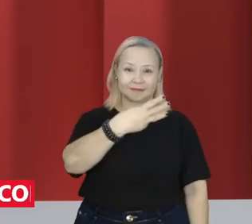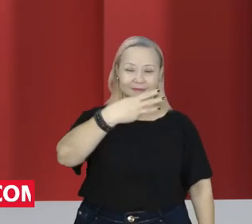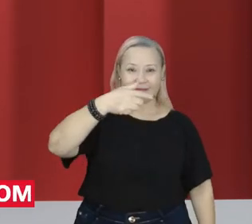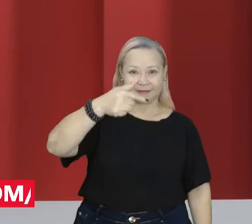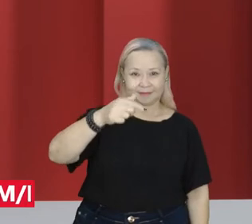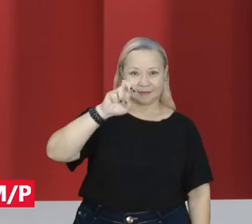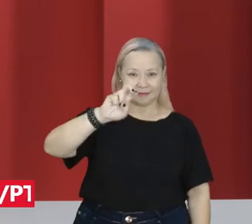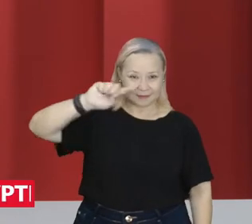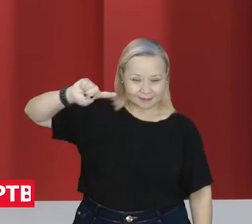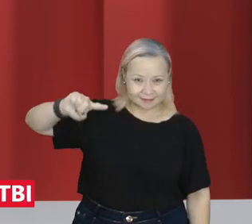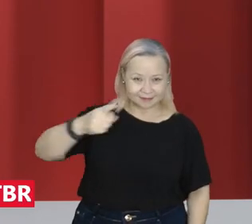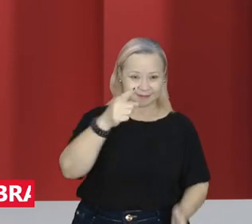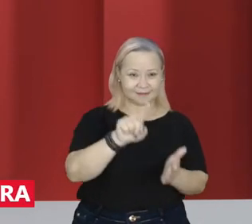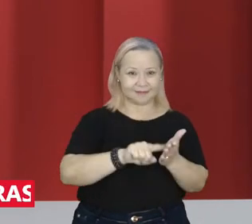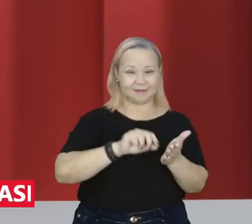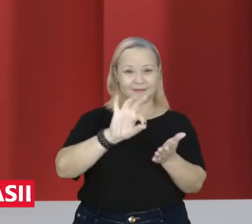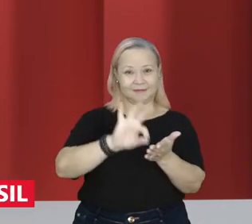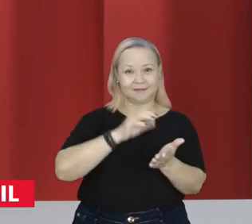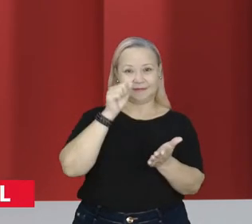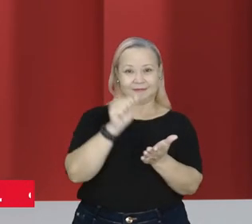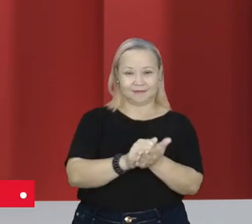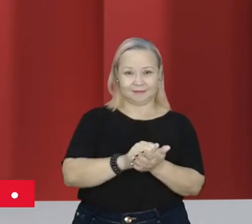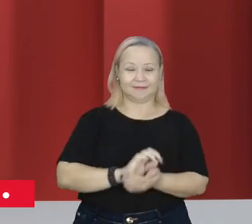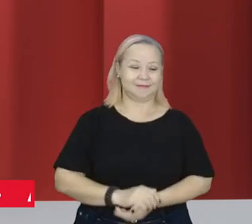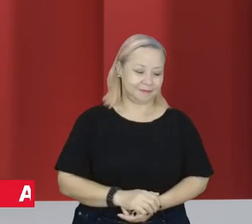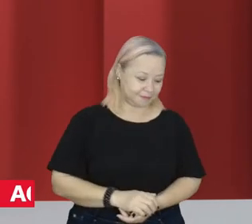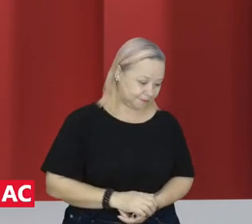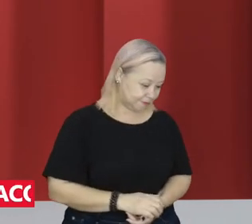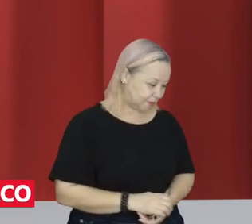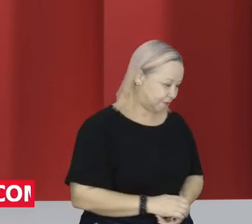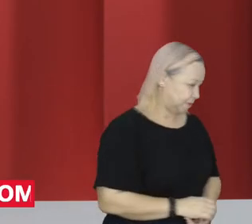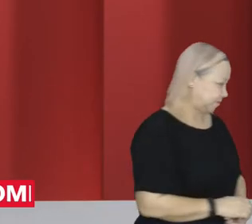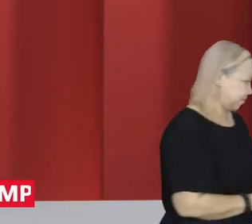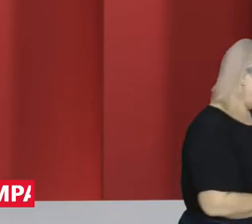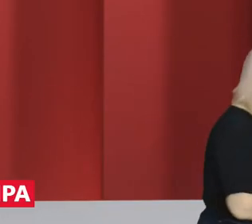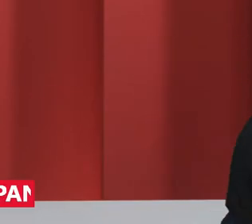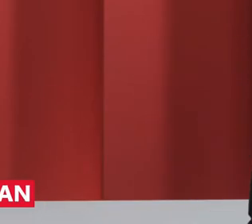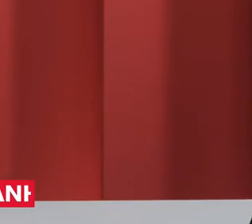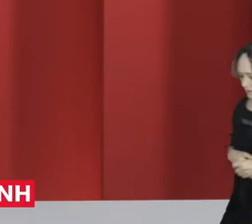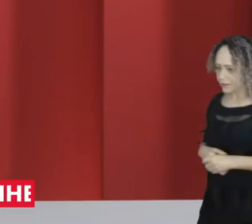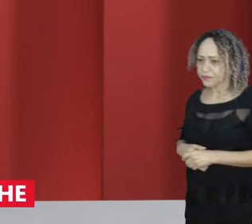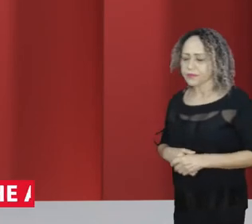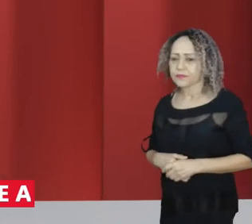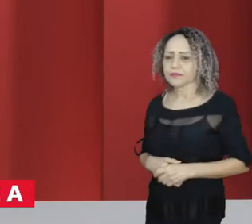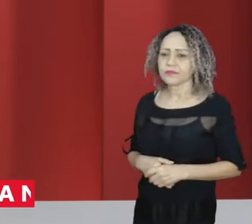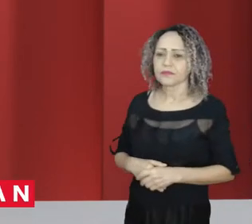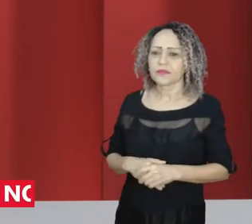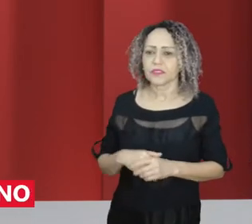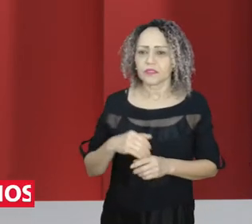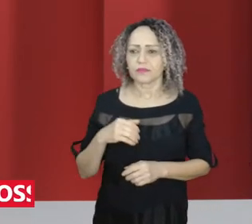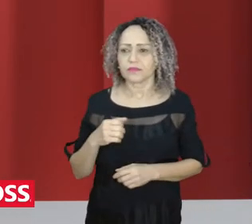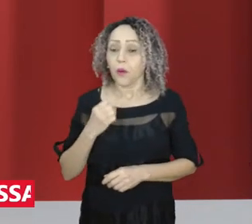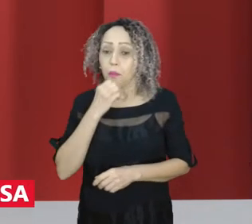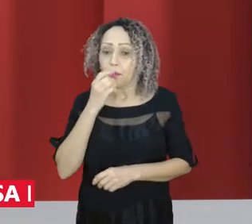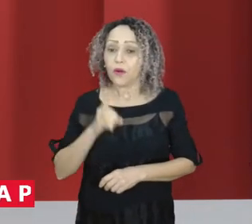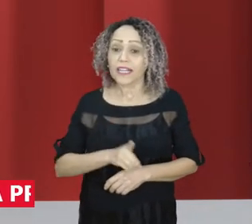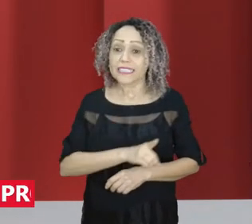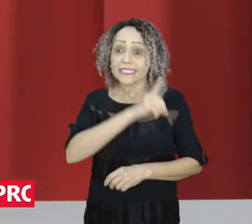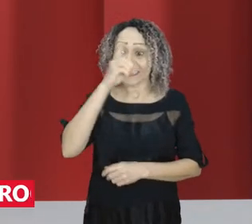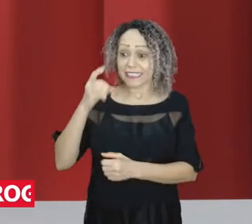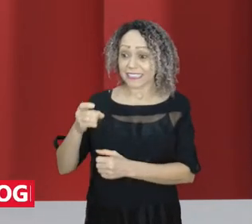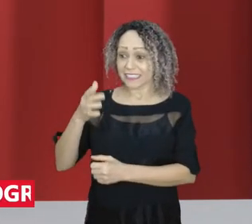inscritos. Marcos Paulo, bom dia para você também. João Ricardo Roque. Bom dia, Almeri Guerra. Bom dia,